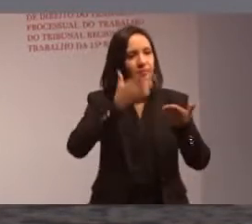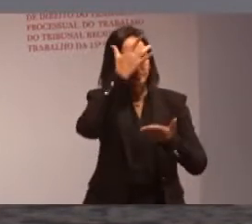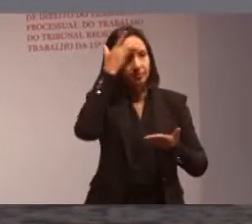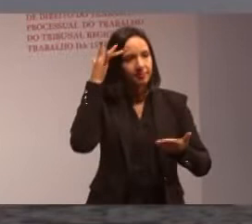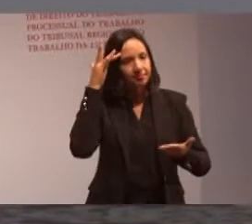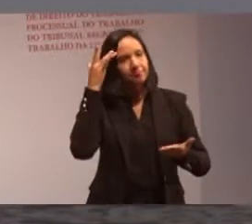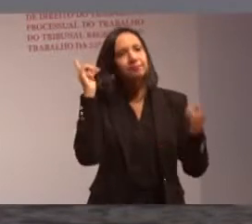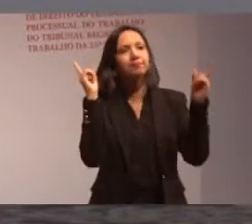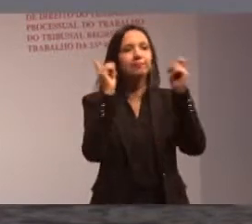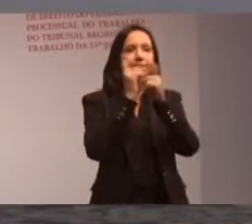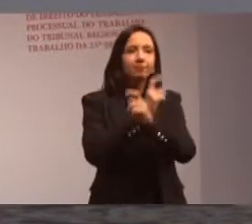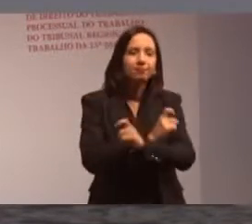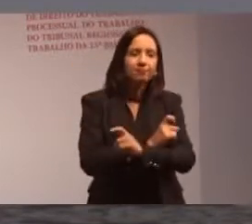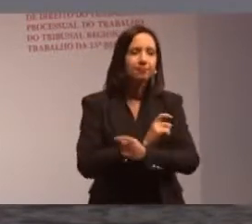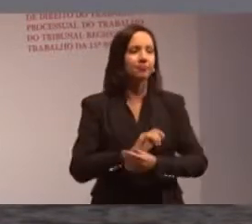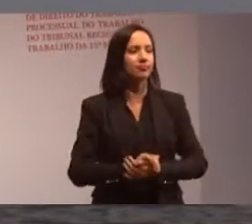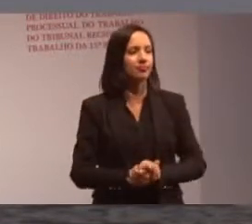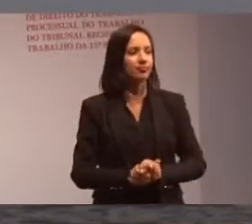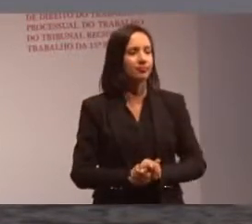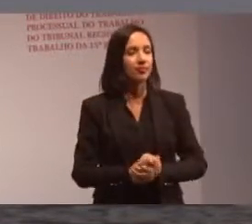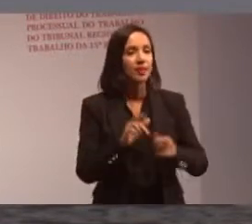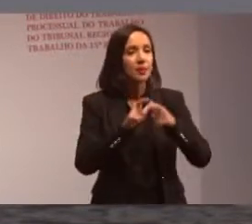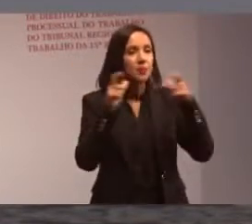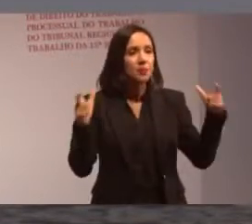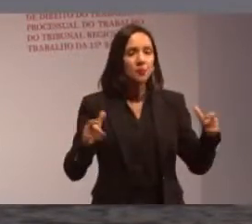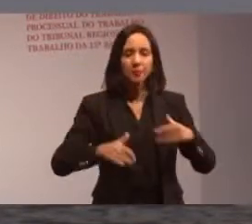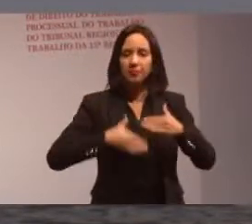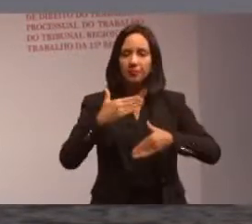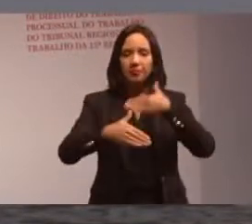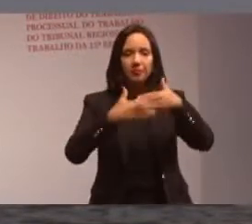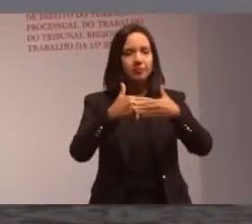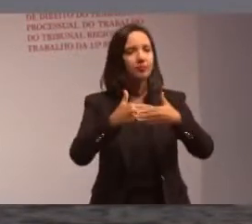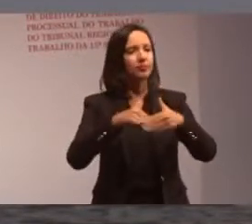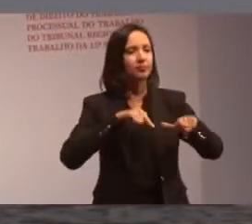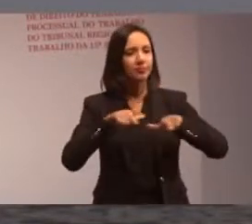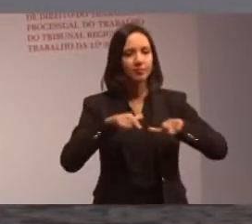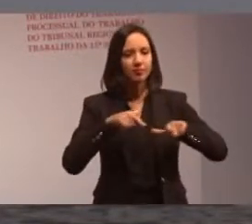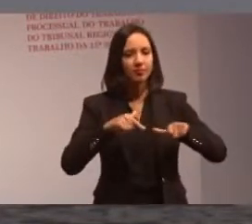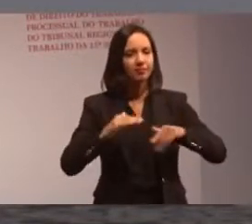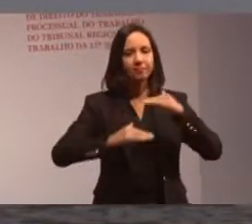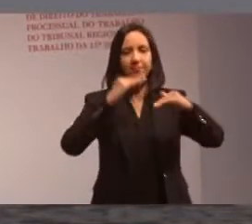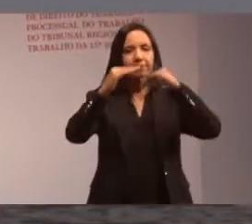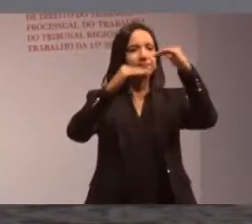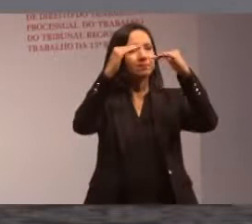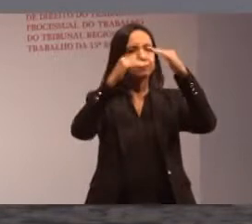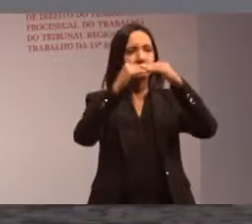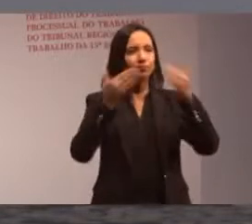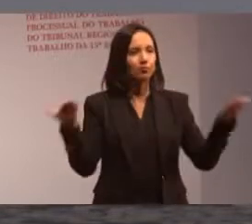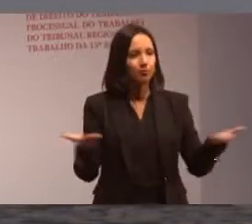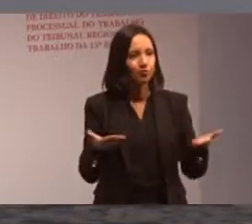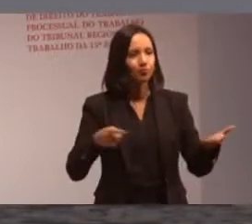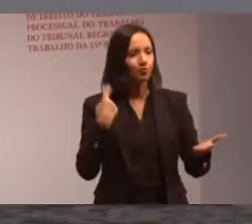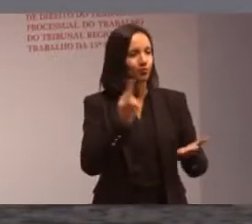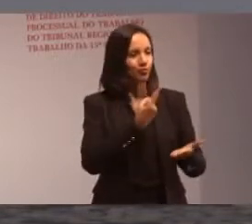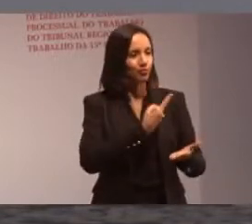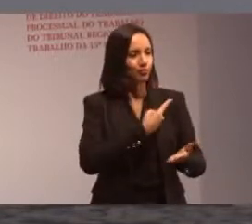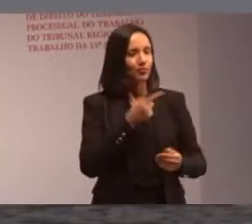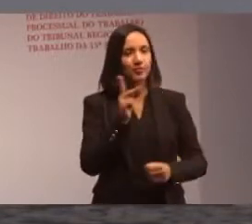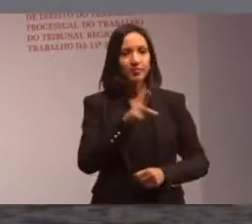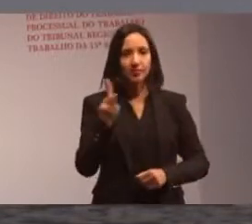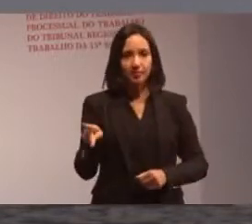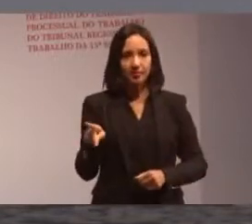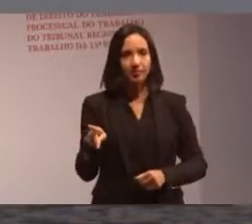cada vez mais difícil. Aumento no ritmo de trabalho, aumento exacerbado, como hoje a nossa